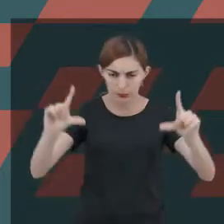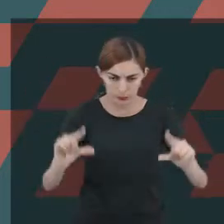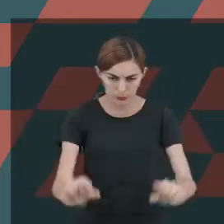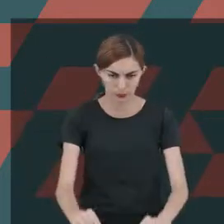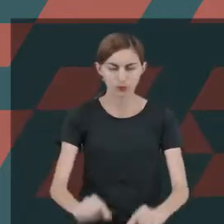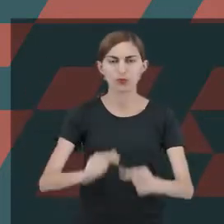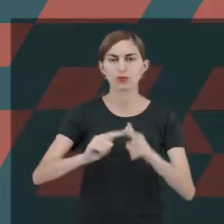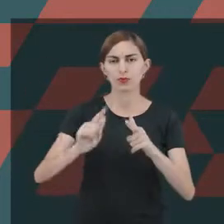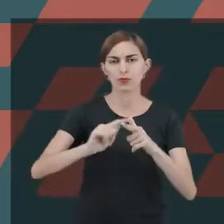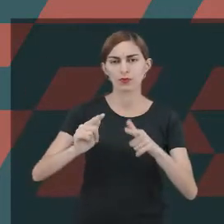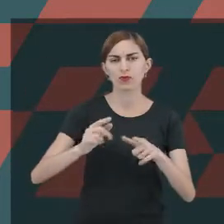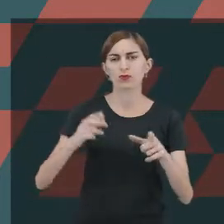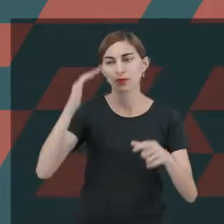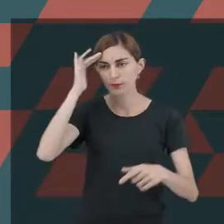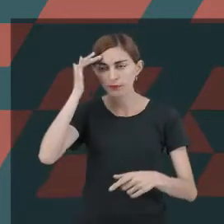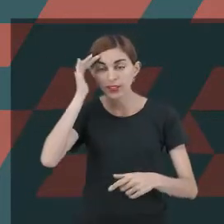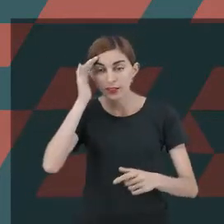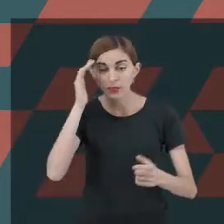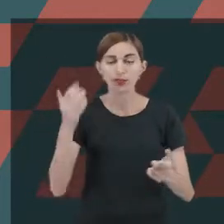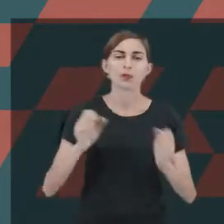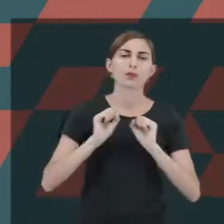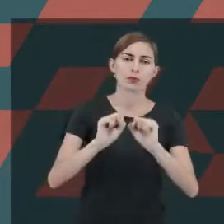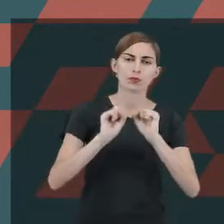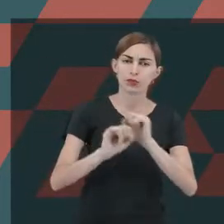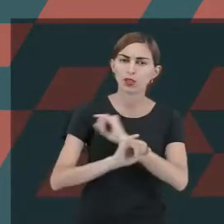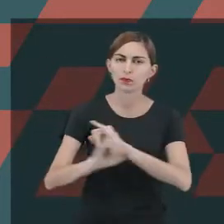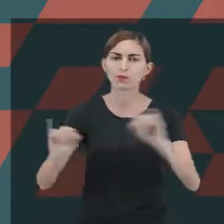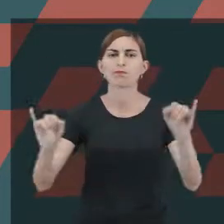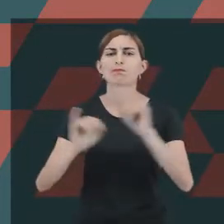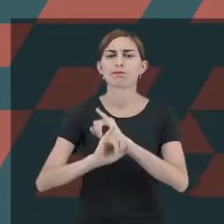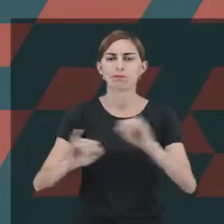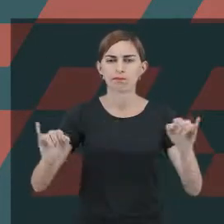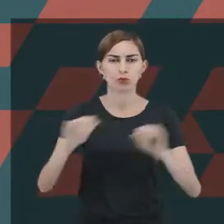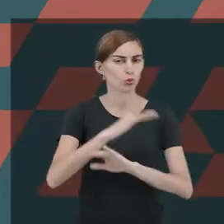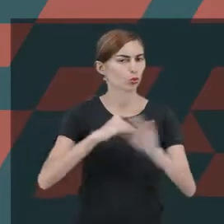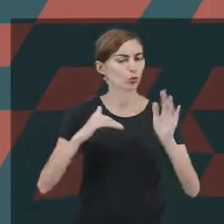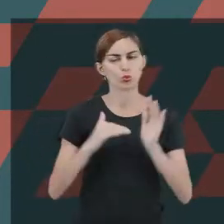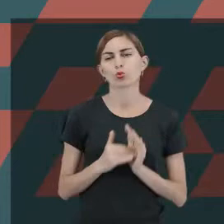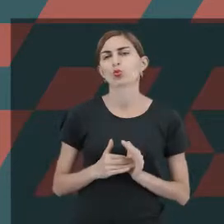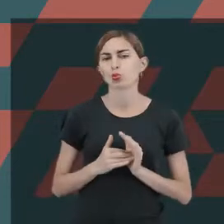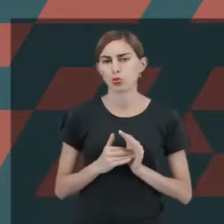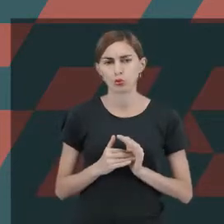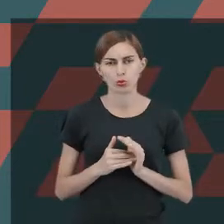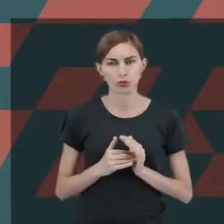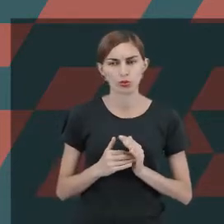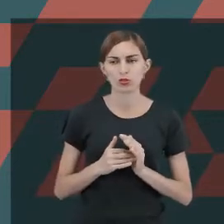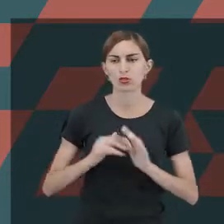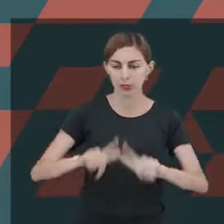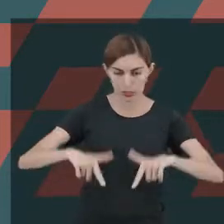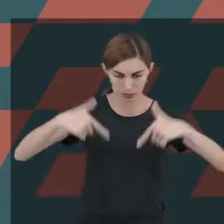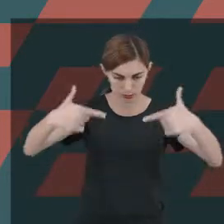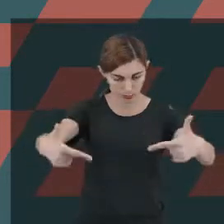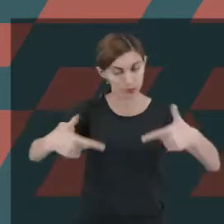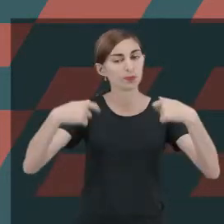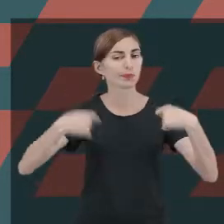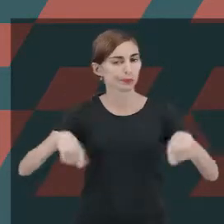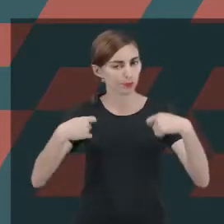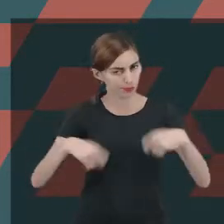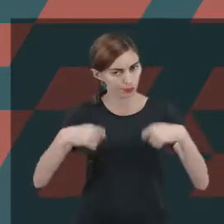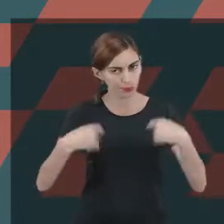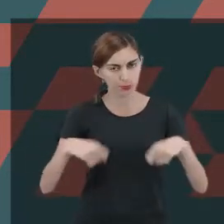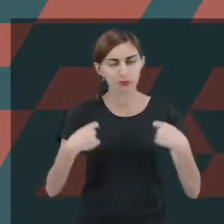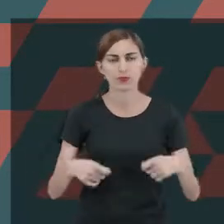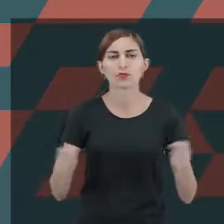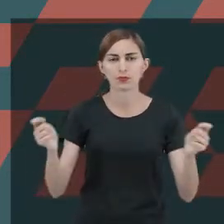rápida, entender e poder ter todas as ações necessárias para